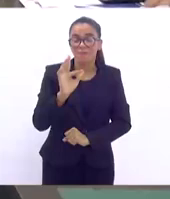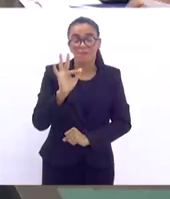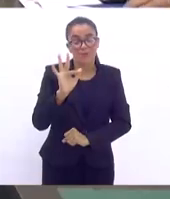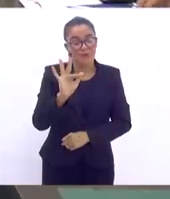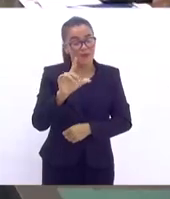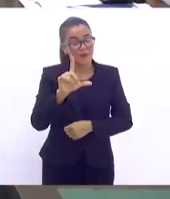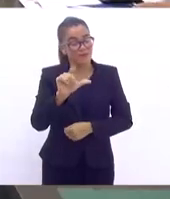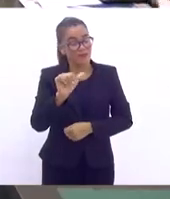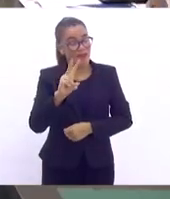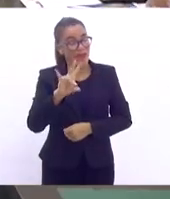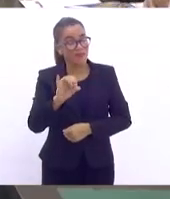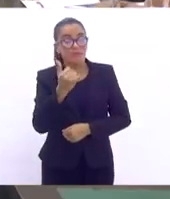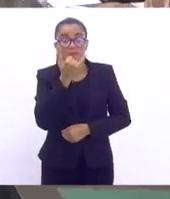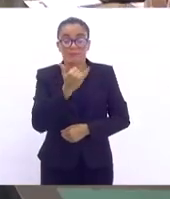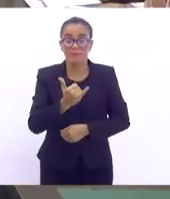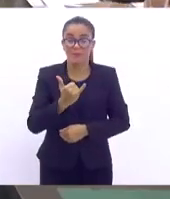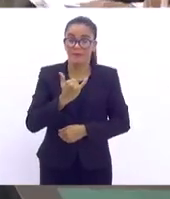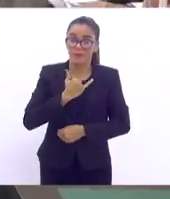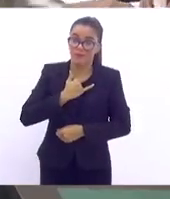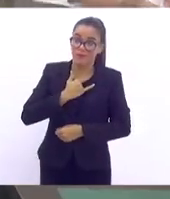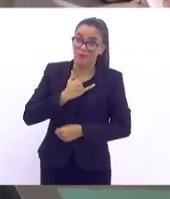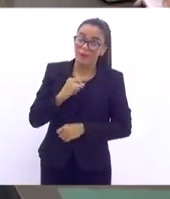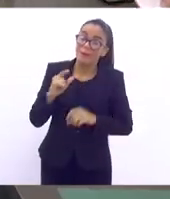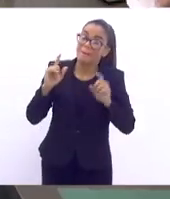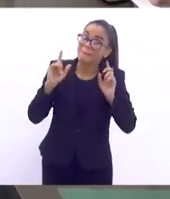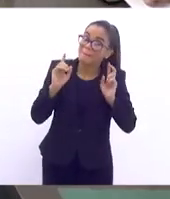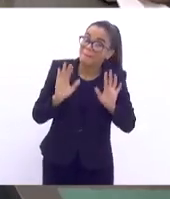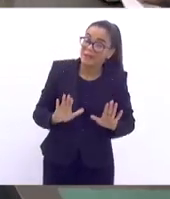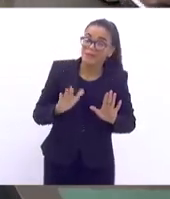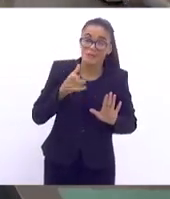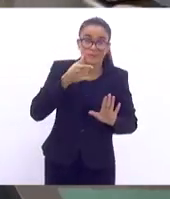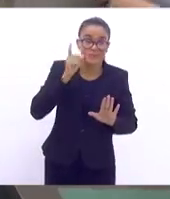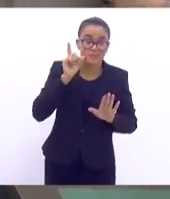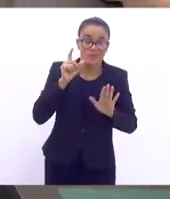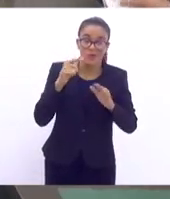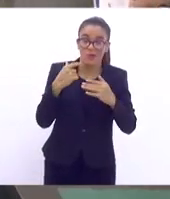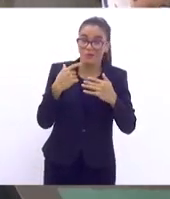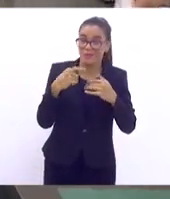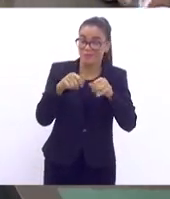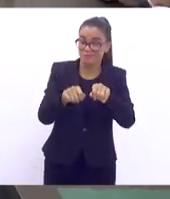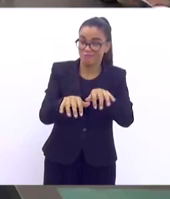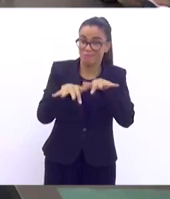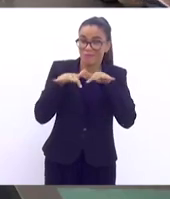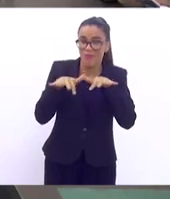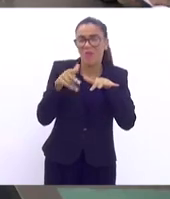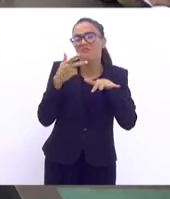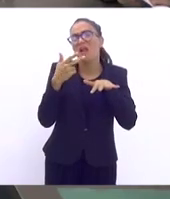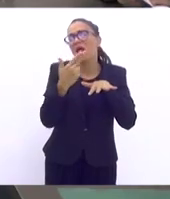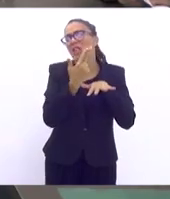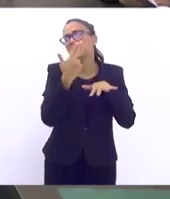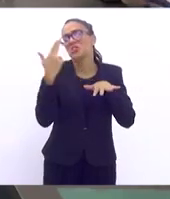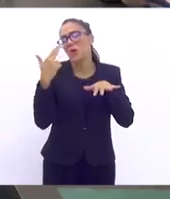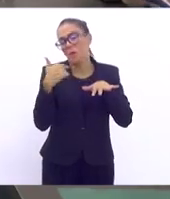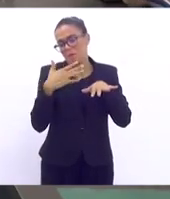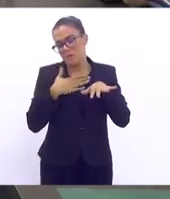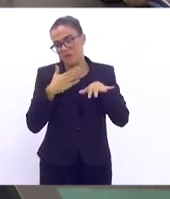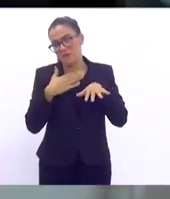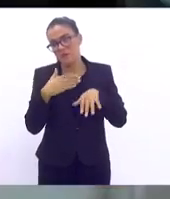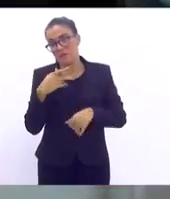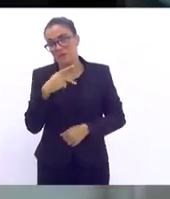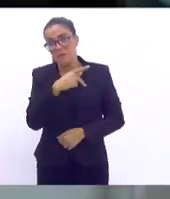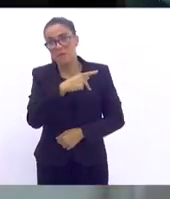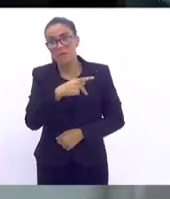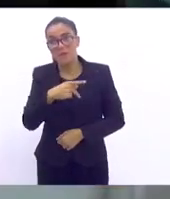o senhor me perdoe mas ontem em plenário sem nomenar a minha pessoa o